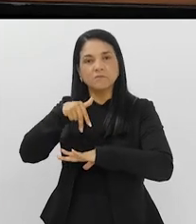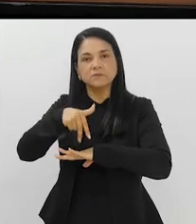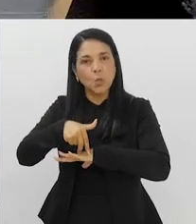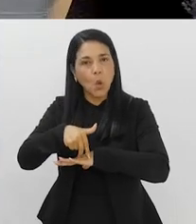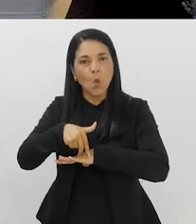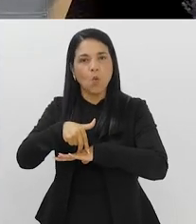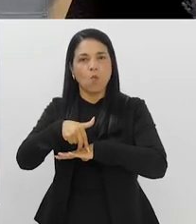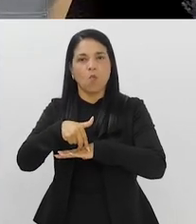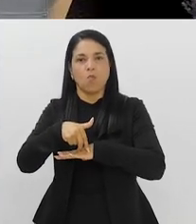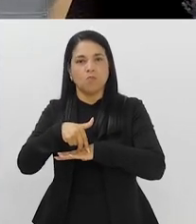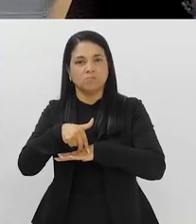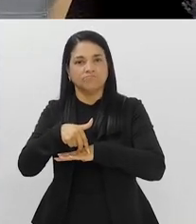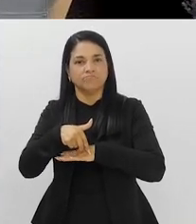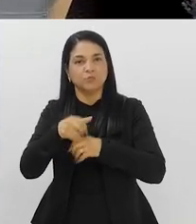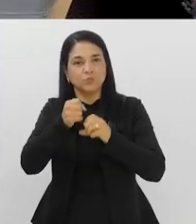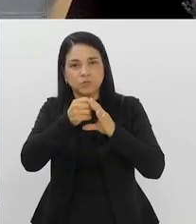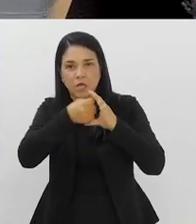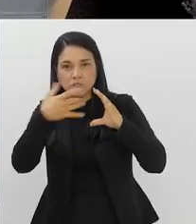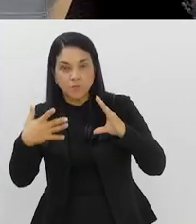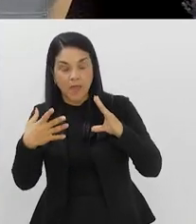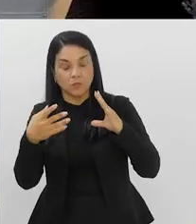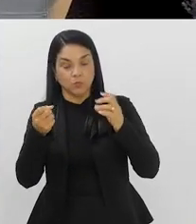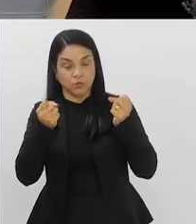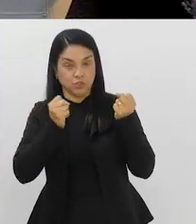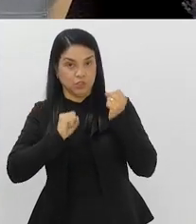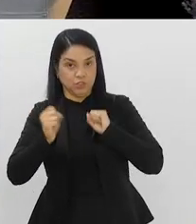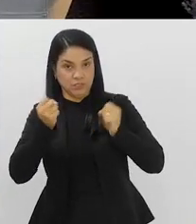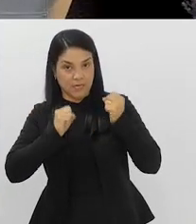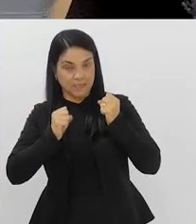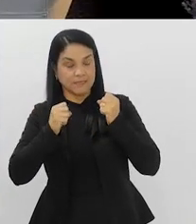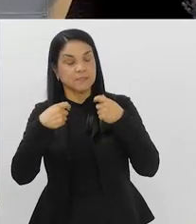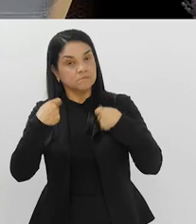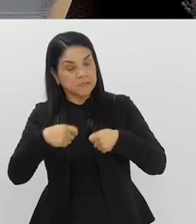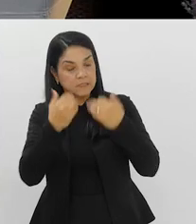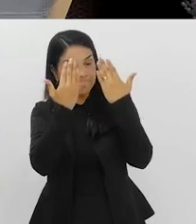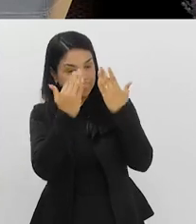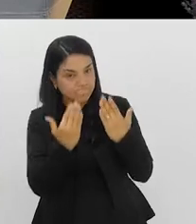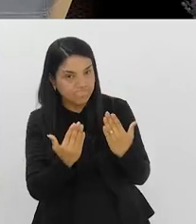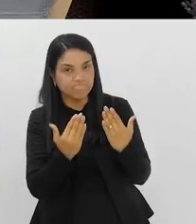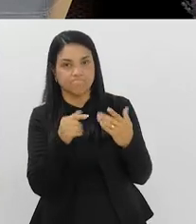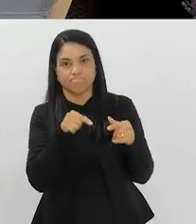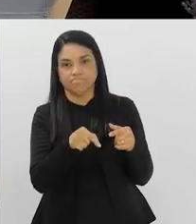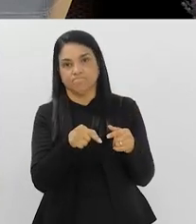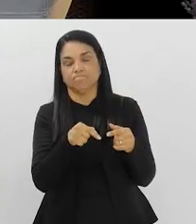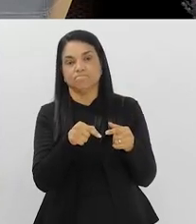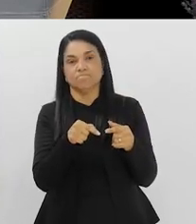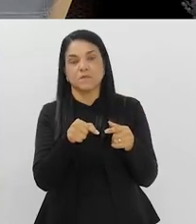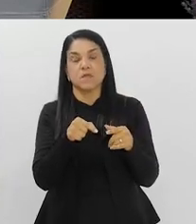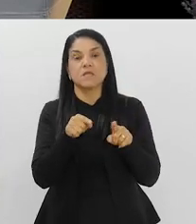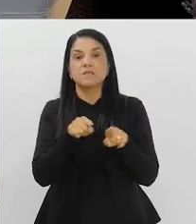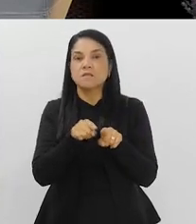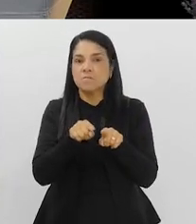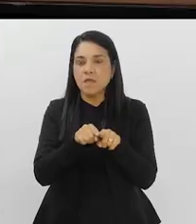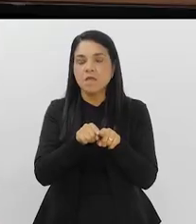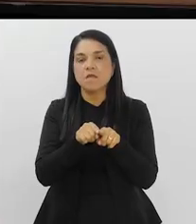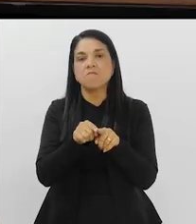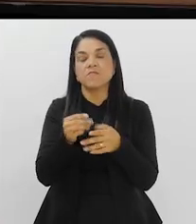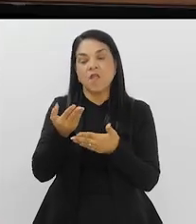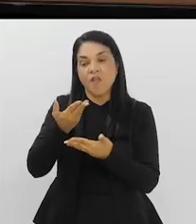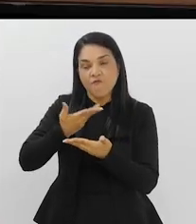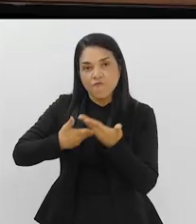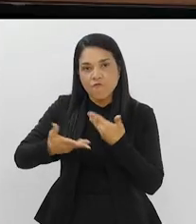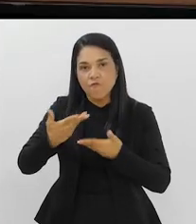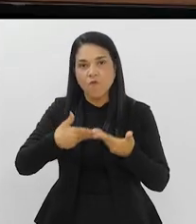interpreta, como ela se coloca diante de alguns aspectos de estresse que precisam ser abordados, né? E aí é